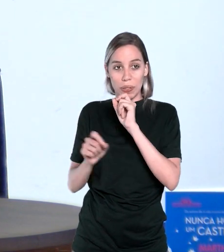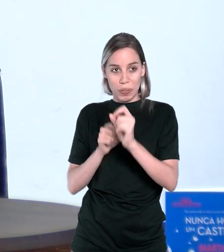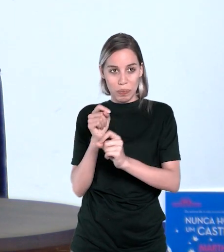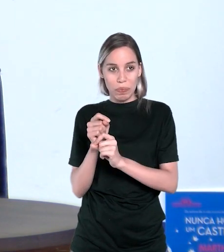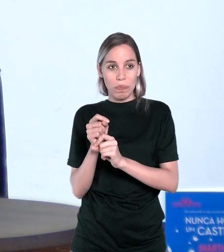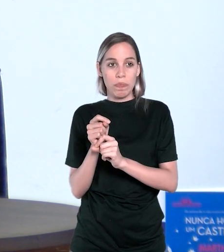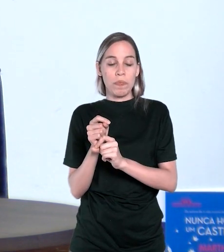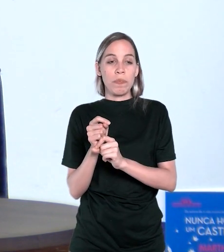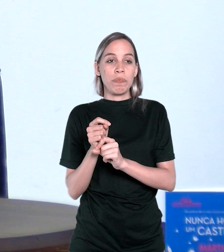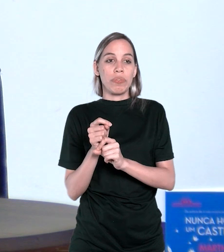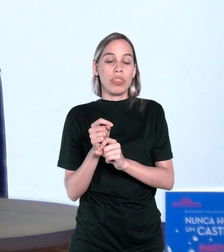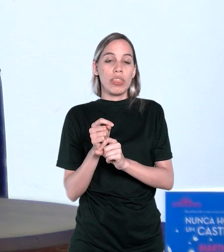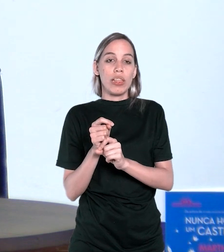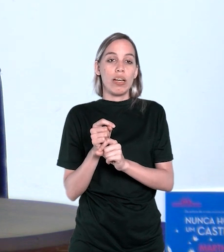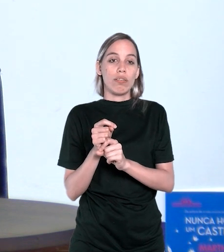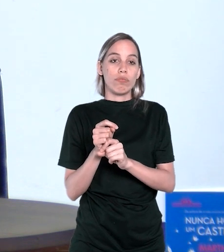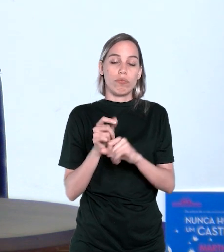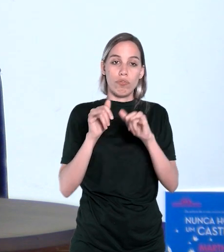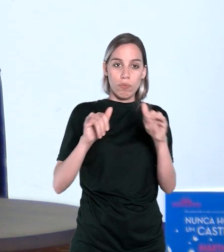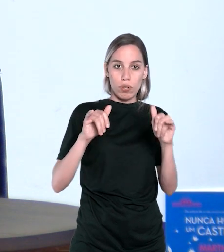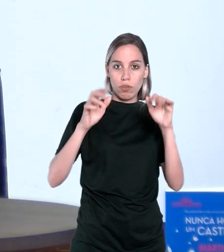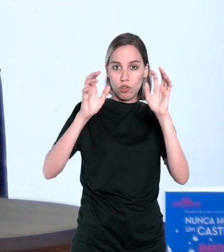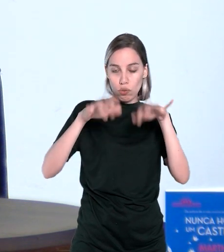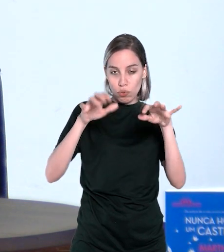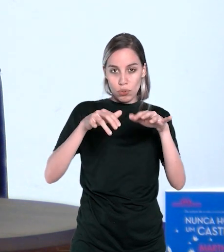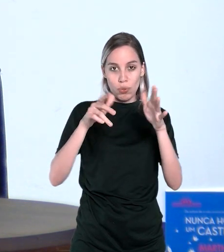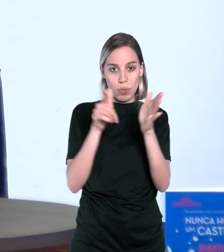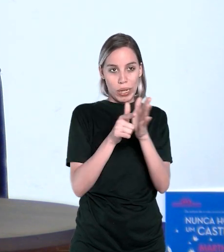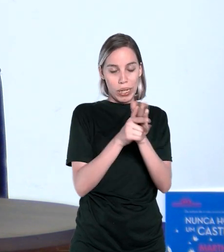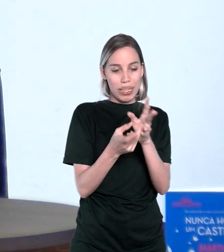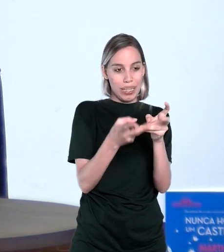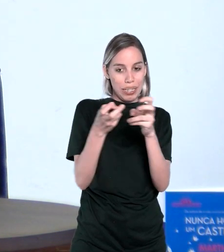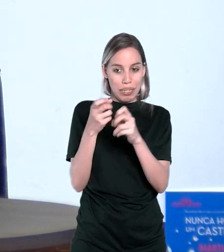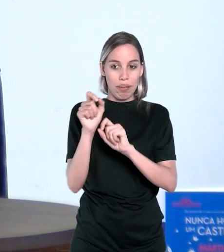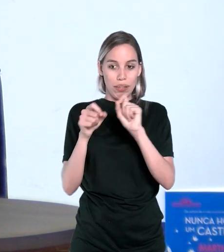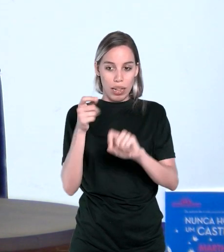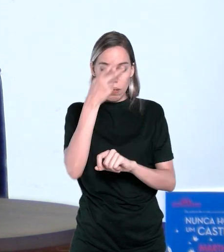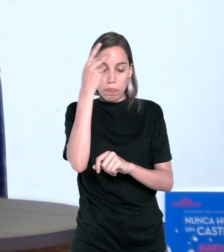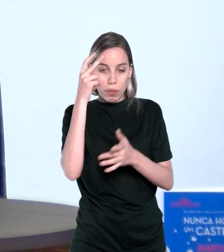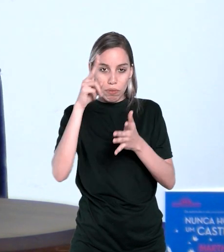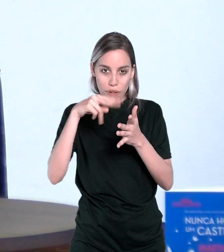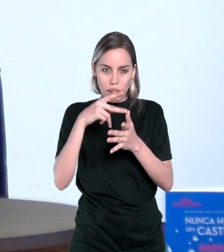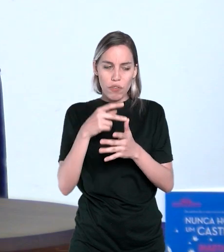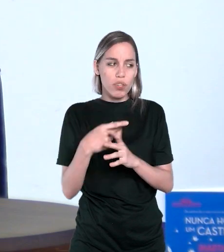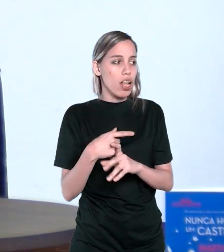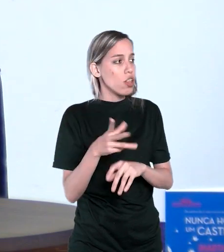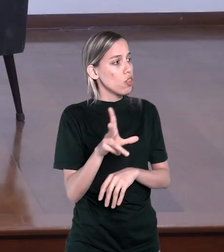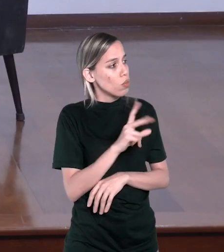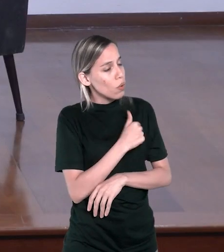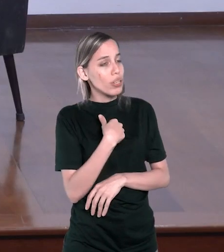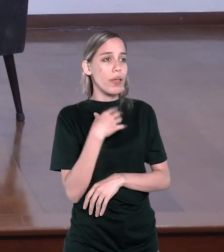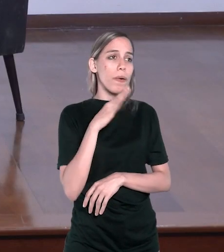turnê do Chuva de Papel, lançando esse livro, é que eu estou tendo... os leitores estão me procurando e estão falando assim: eu